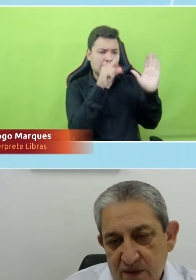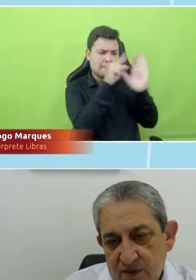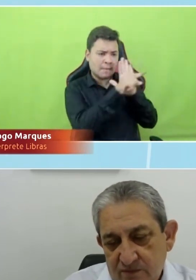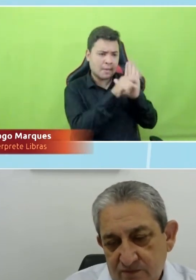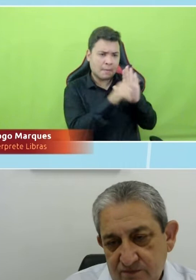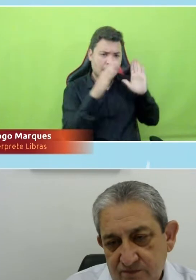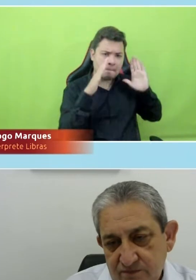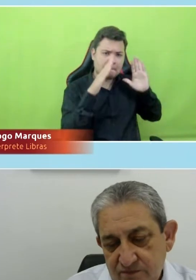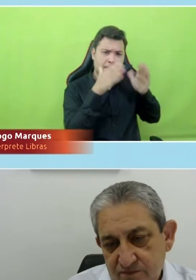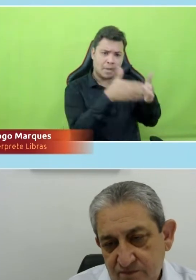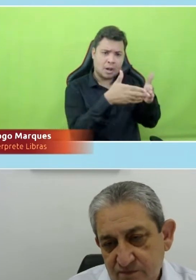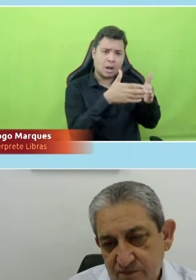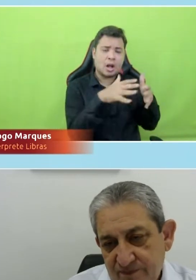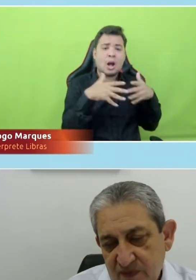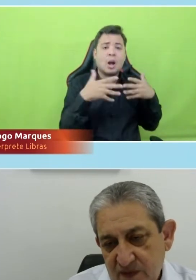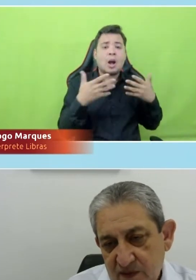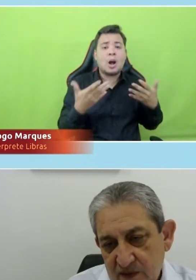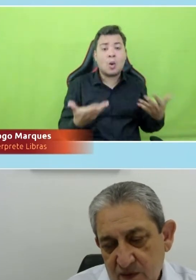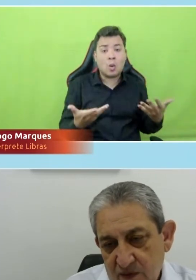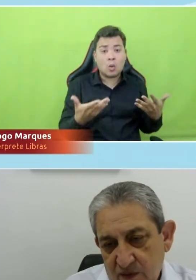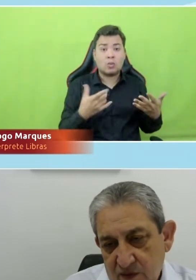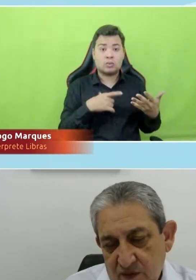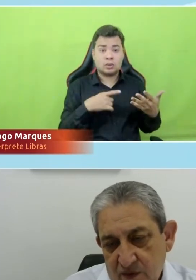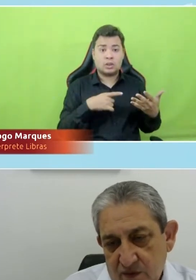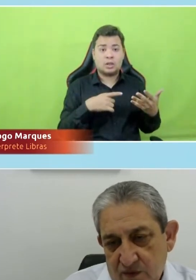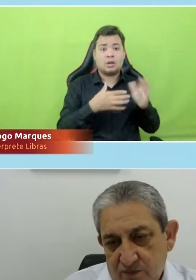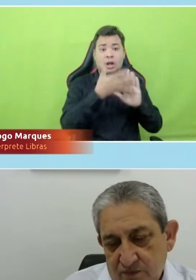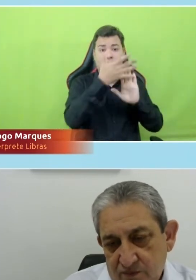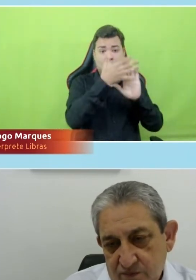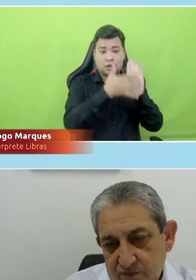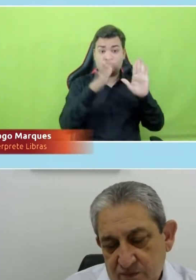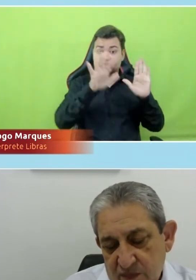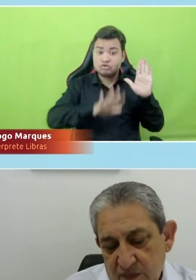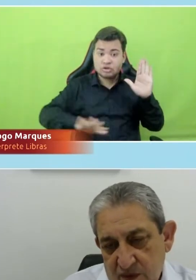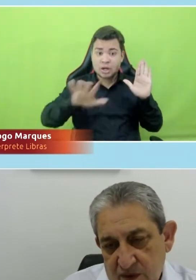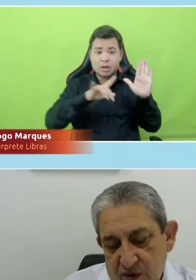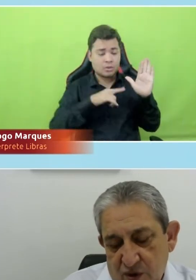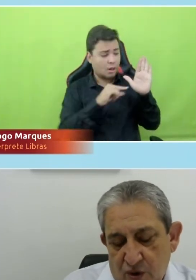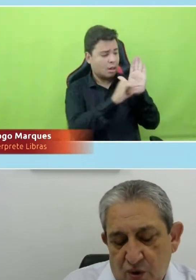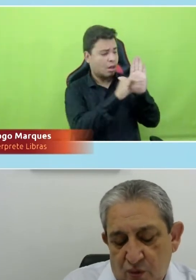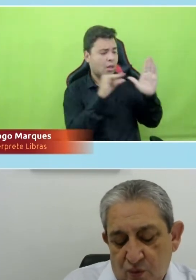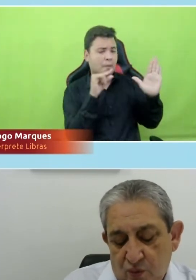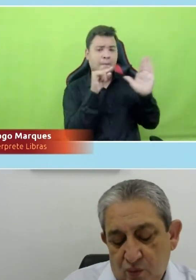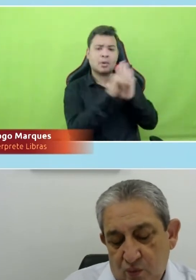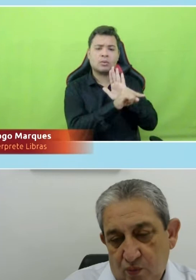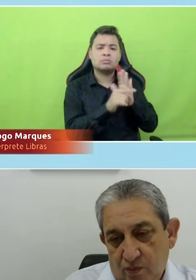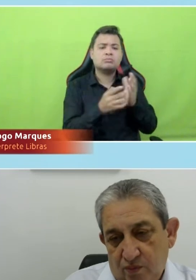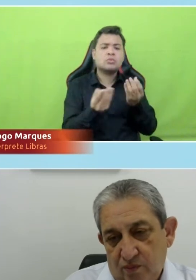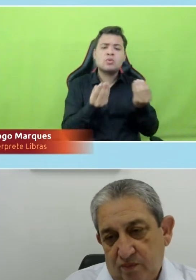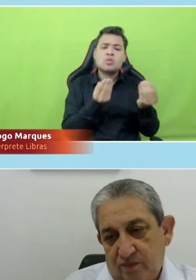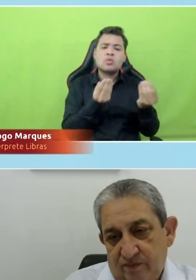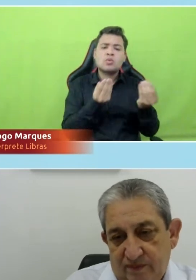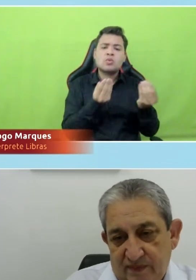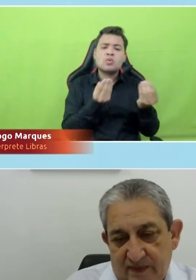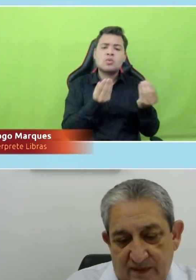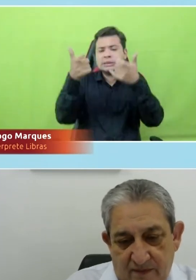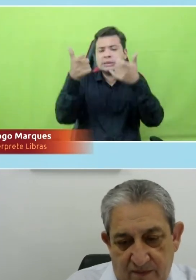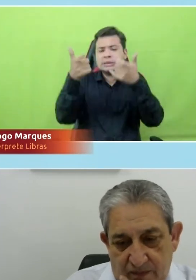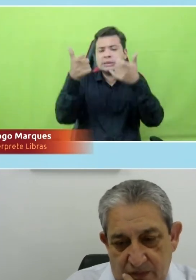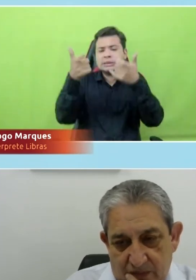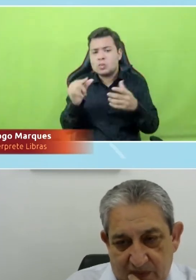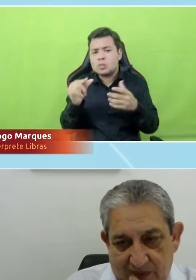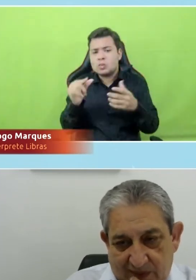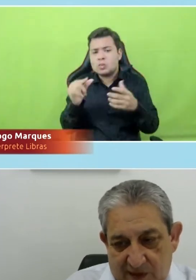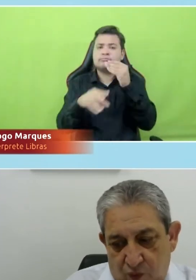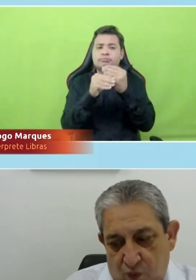uma pergunta dentro do questionário geral que vai ser aplicada nessas regiões? Explica melhor para a gente. Sei que você já falou um pouquinho no começo, mas só para ter